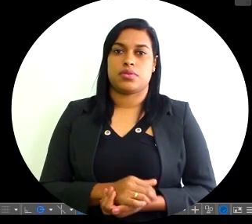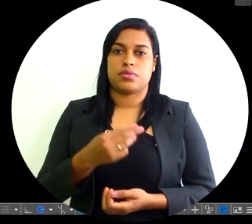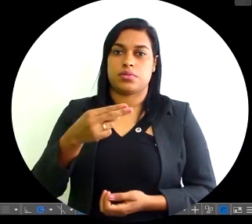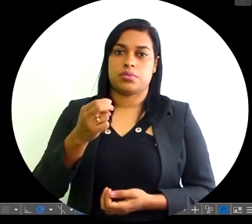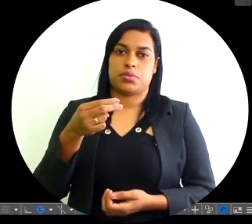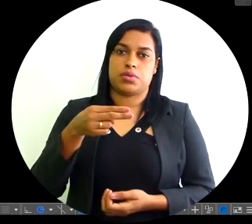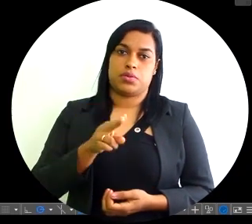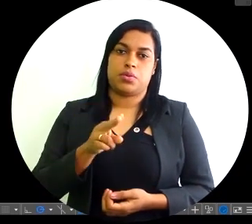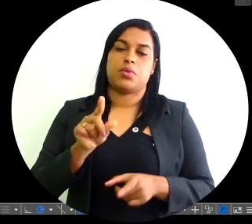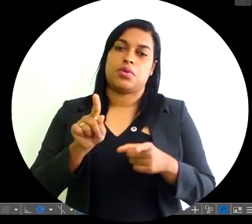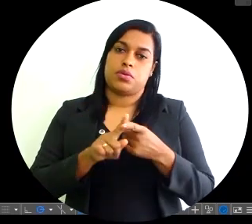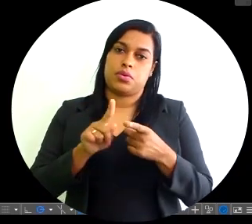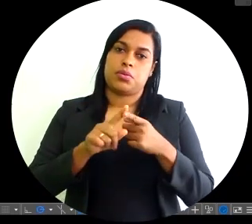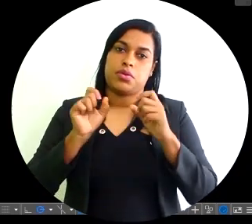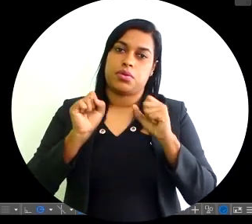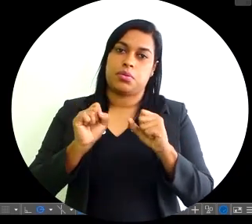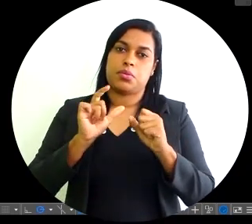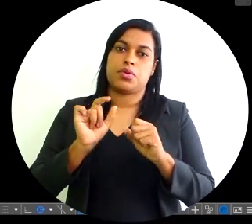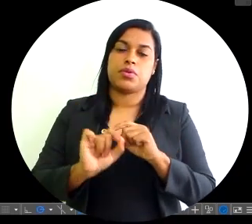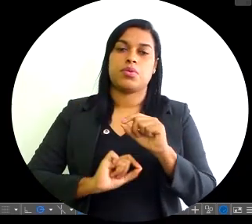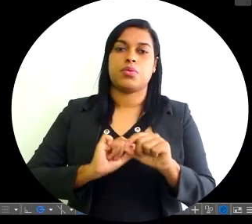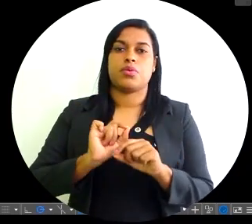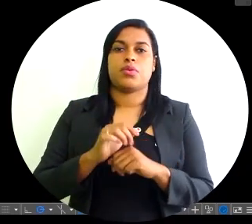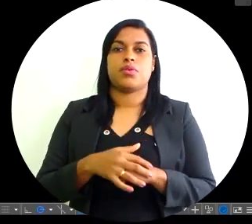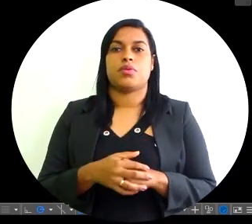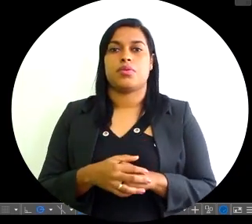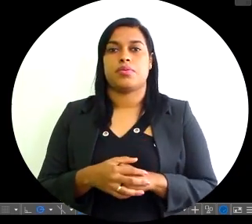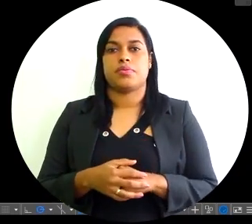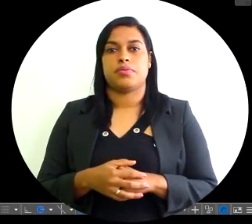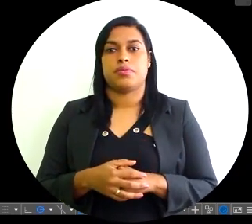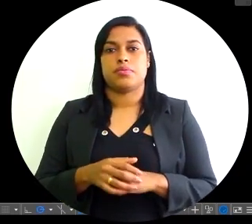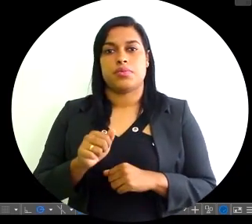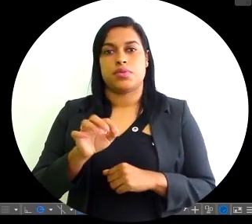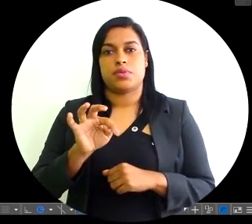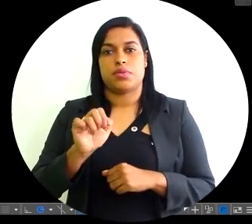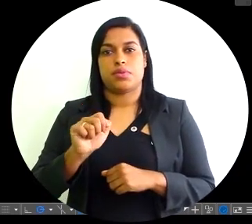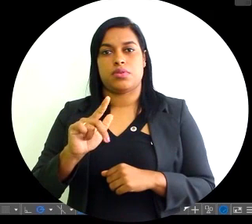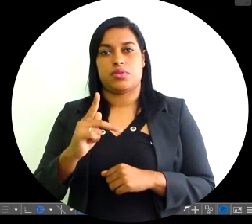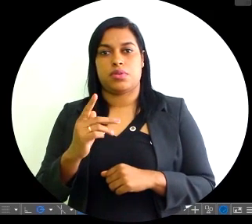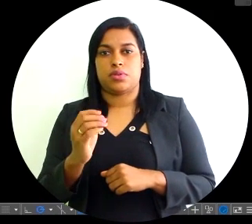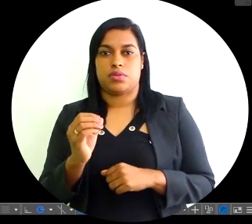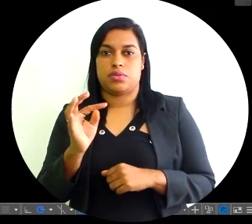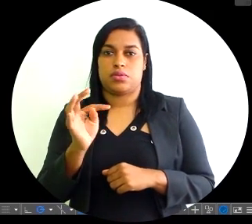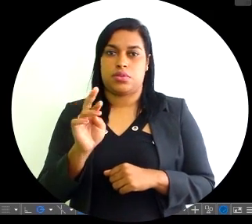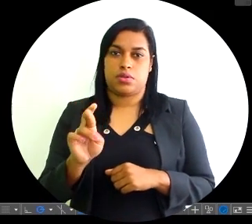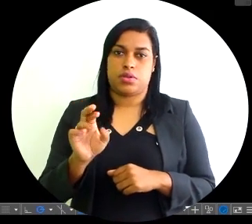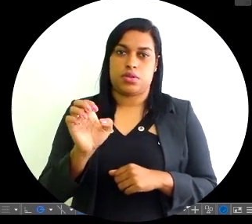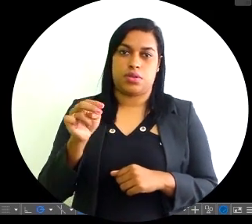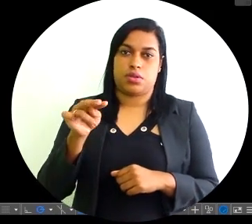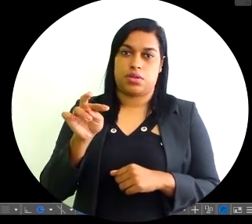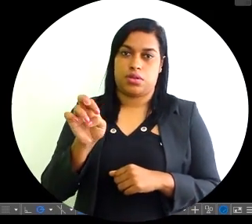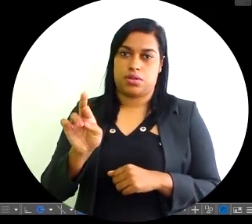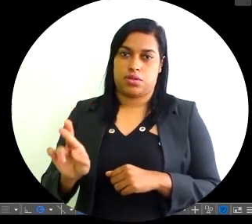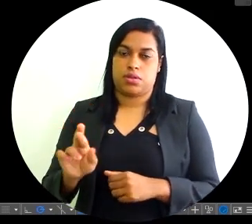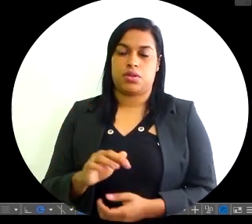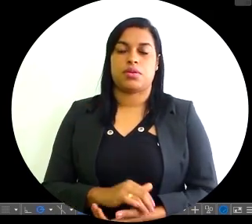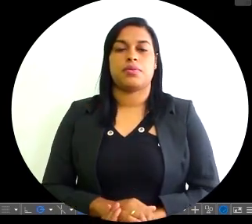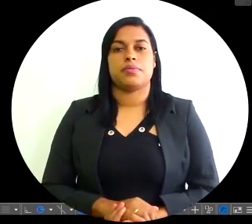se localiza aqui no menu e também pode ser acionada pelo atalho, que é TR